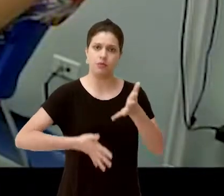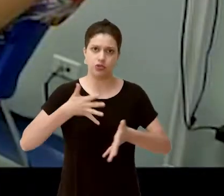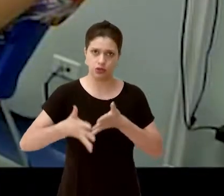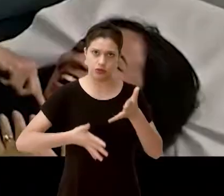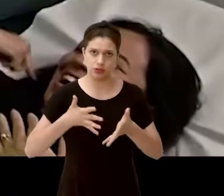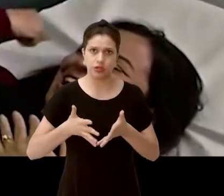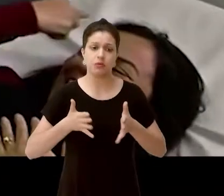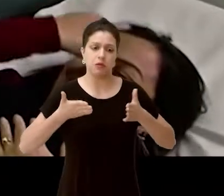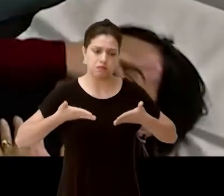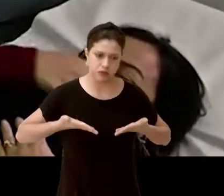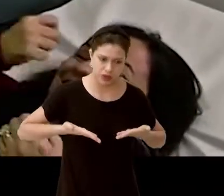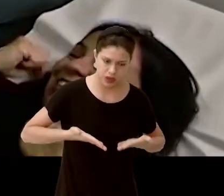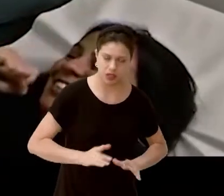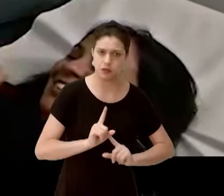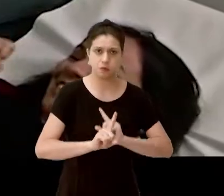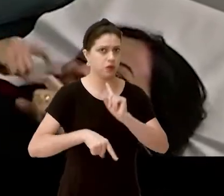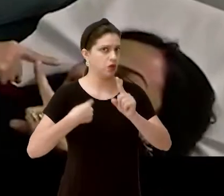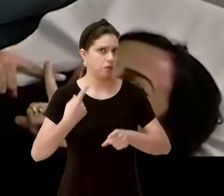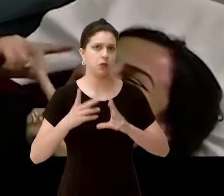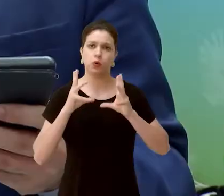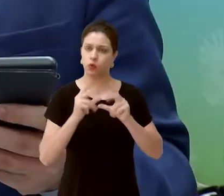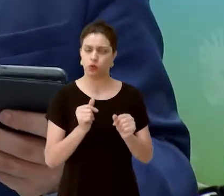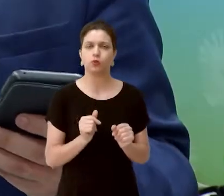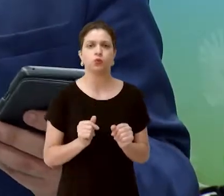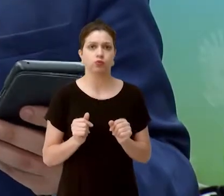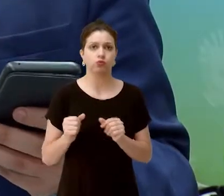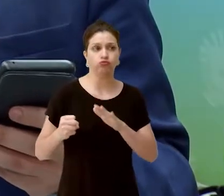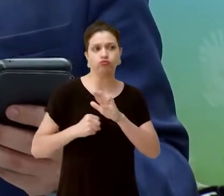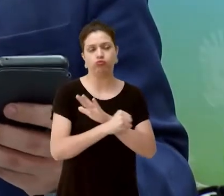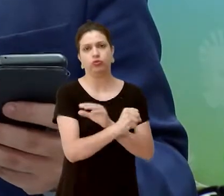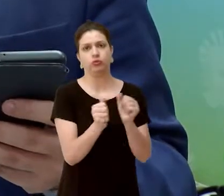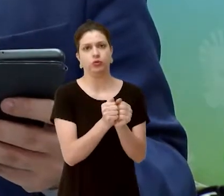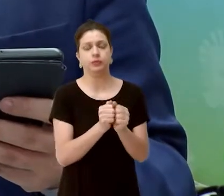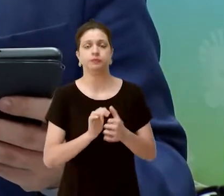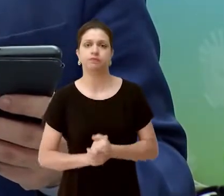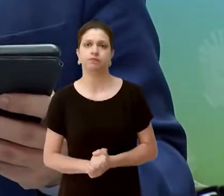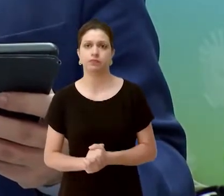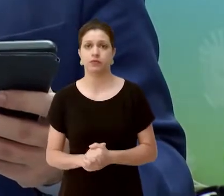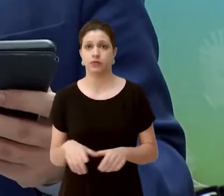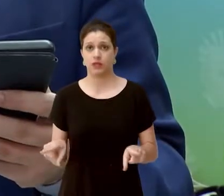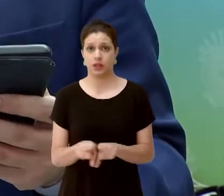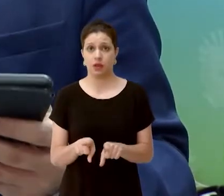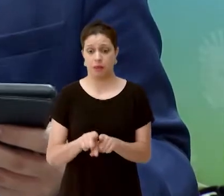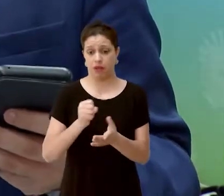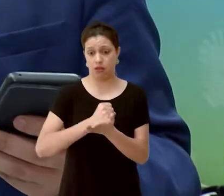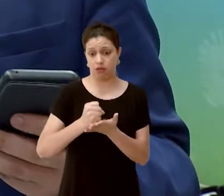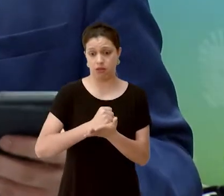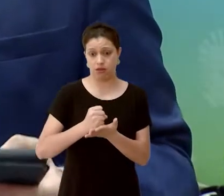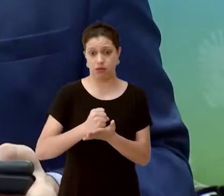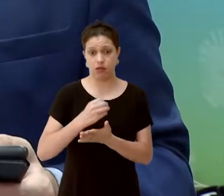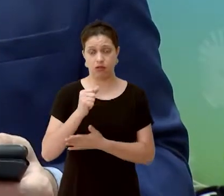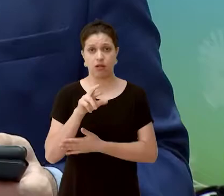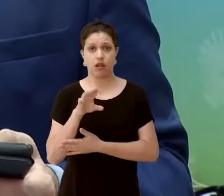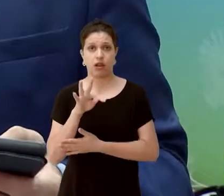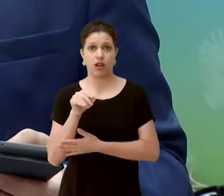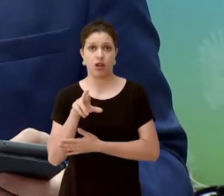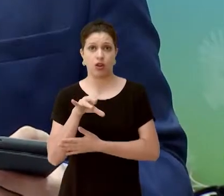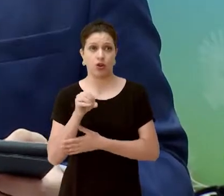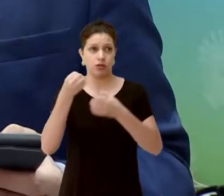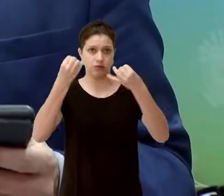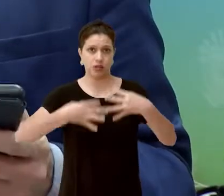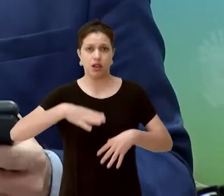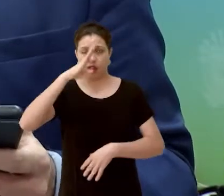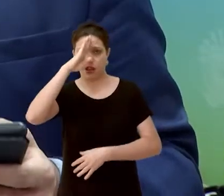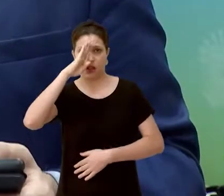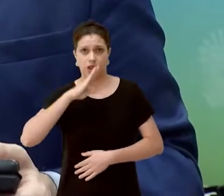pré-natal, trabalho de parto e pós-parto. Esse projeto define que os cartórios são obrigados a informar por meio de